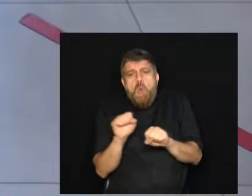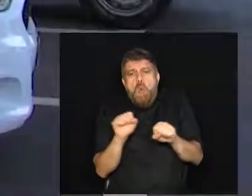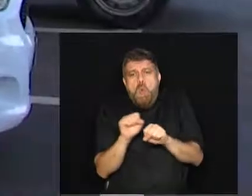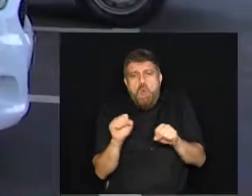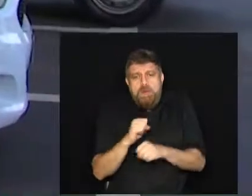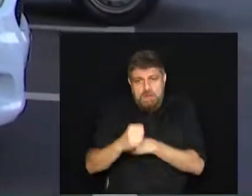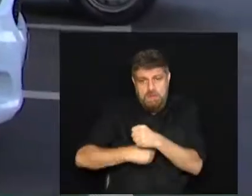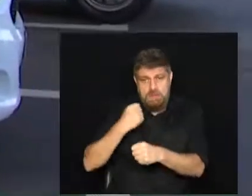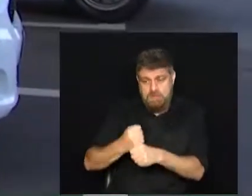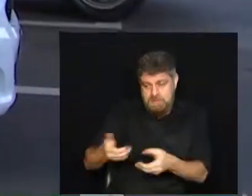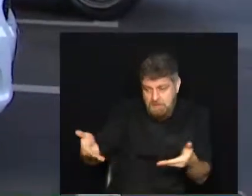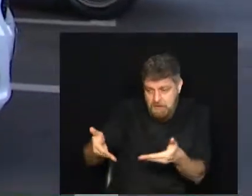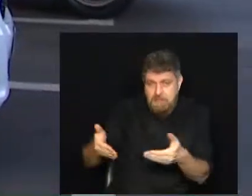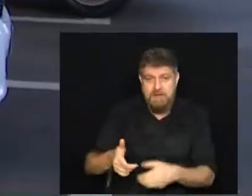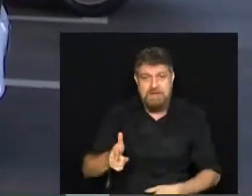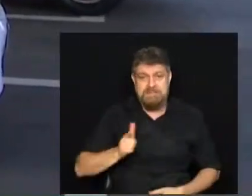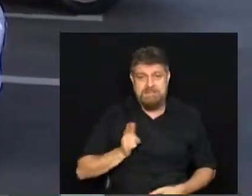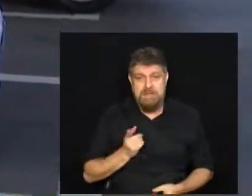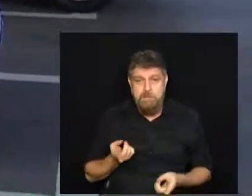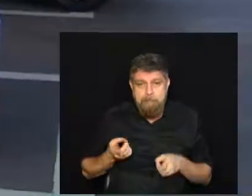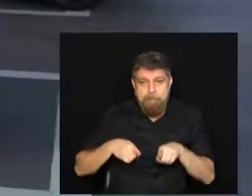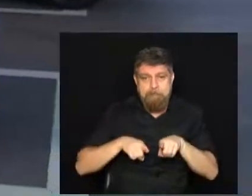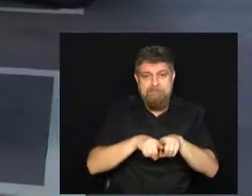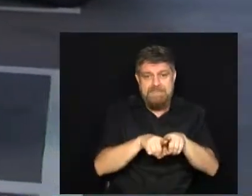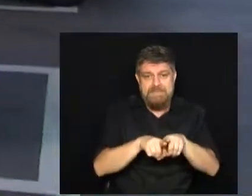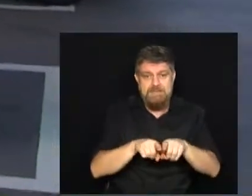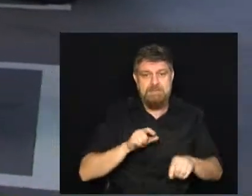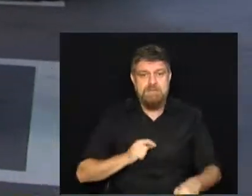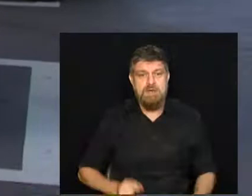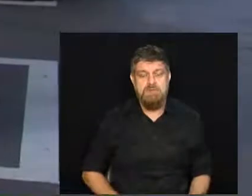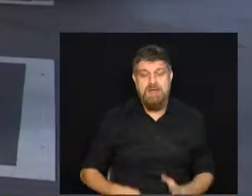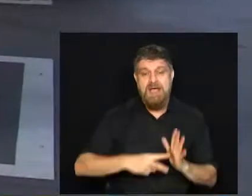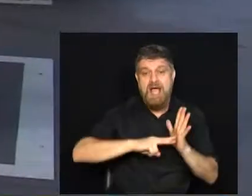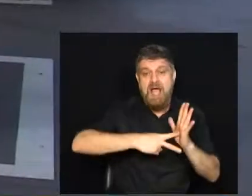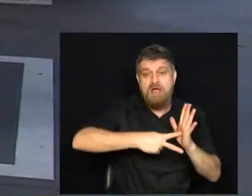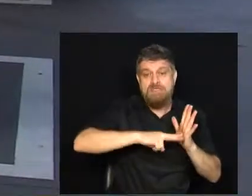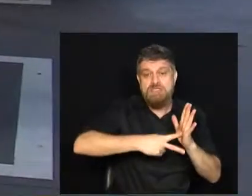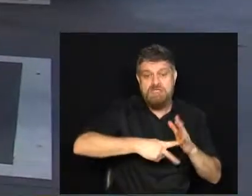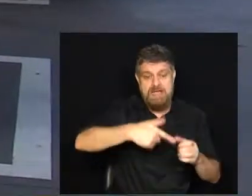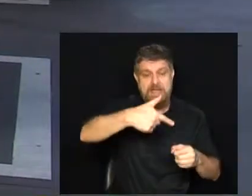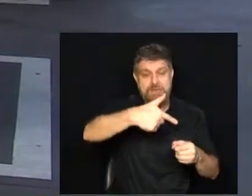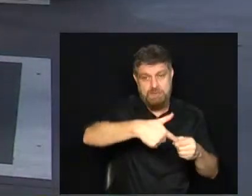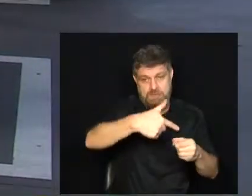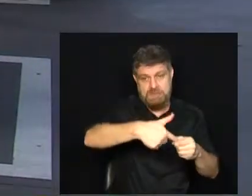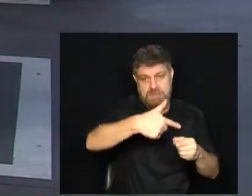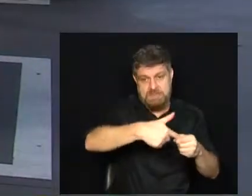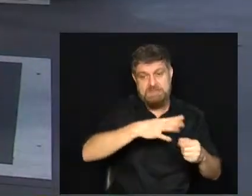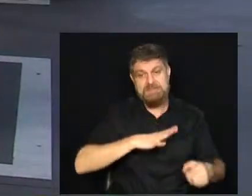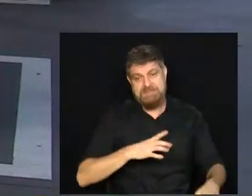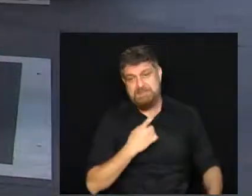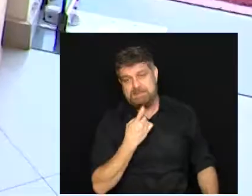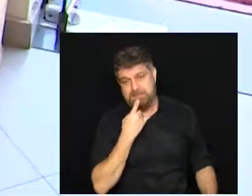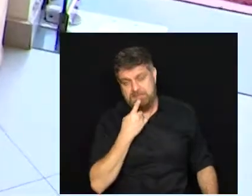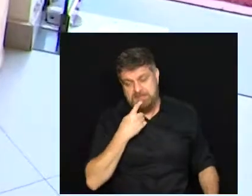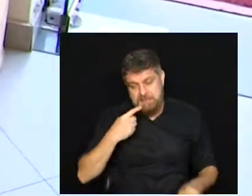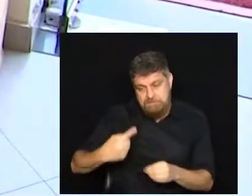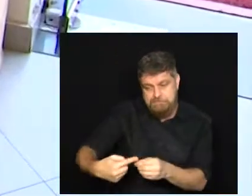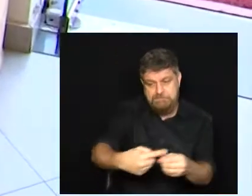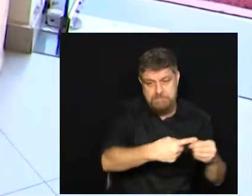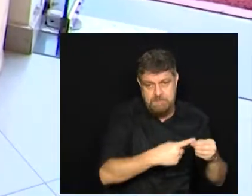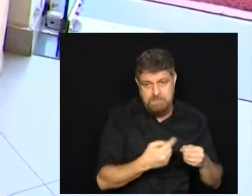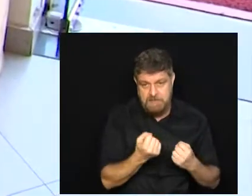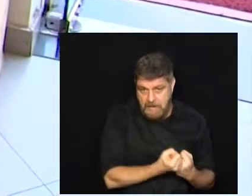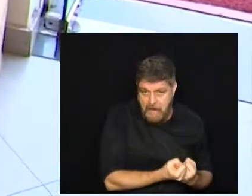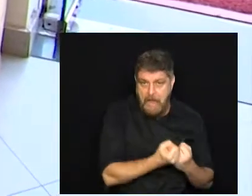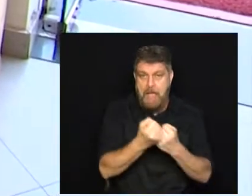2021. Todos são filiados ao RECAP, Sindicato dos Postos de Combustíveis de Campinas e região, que apoia